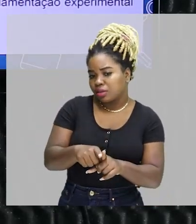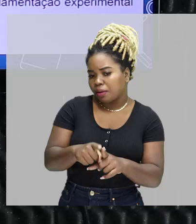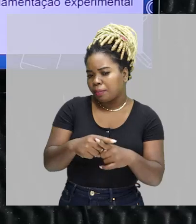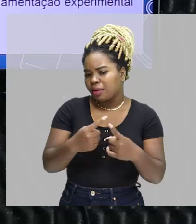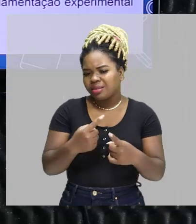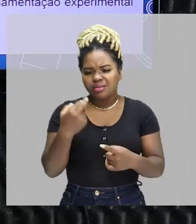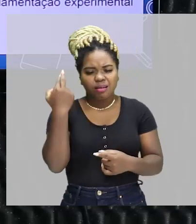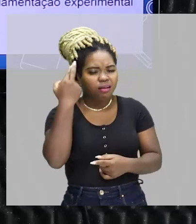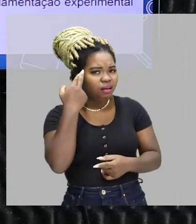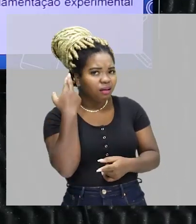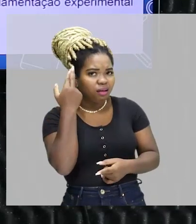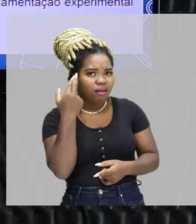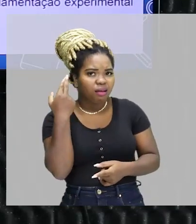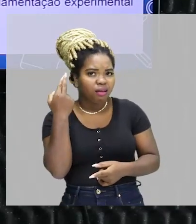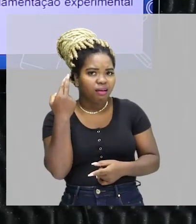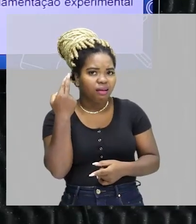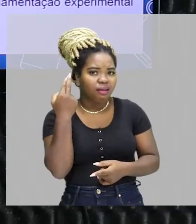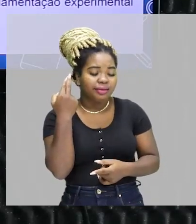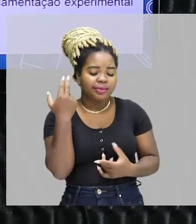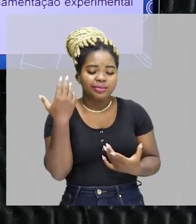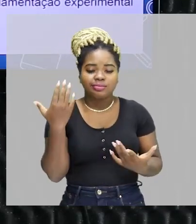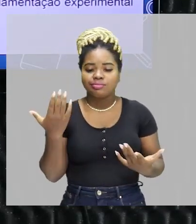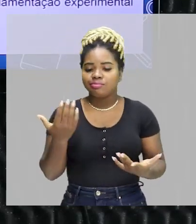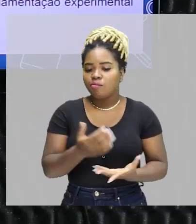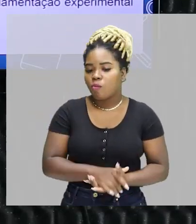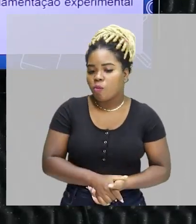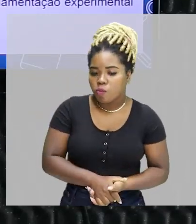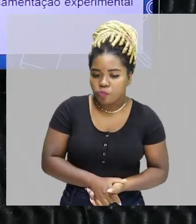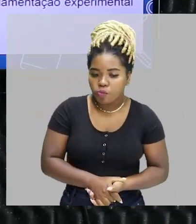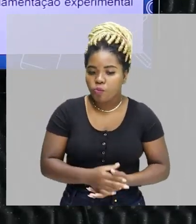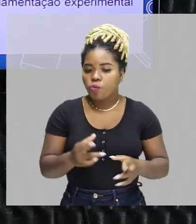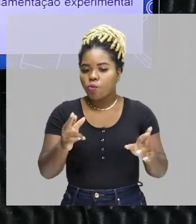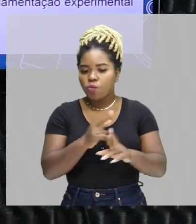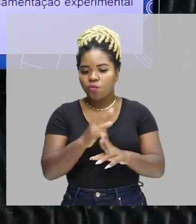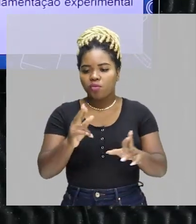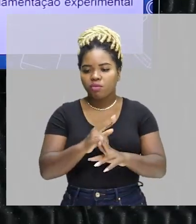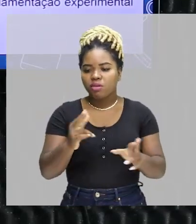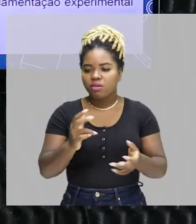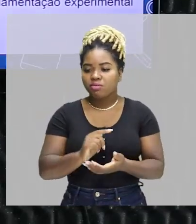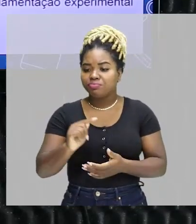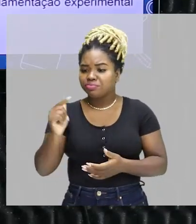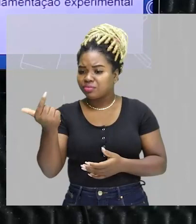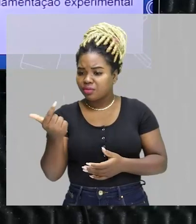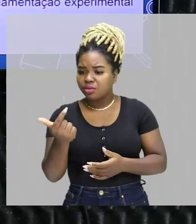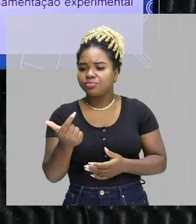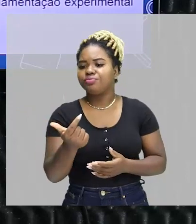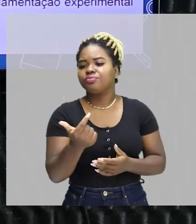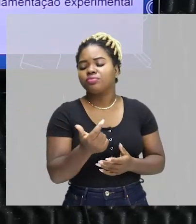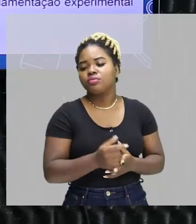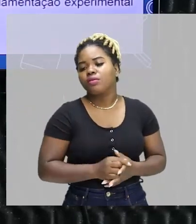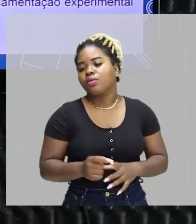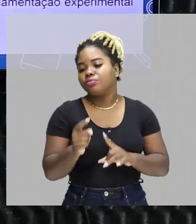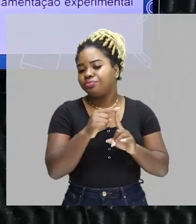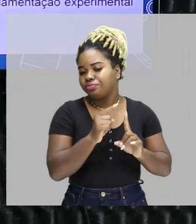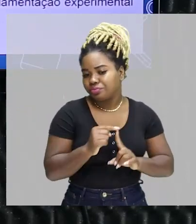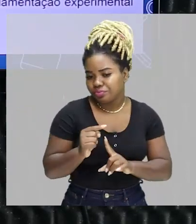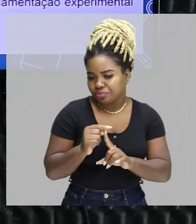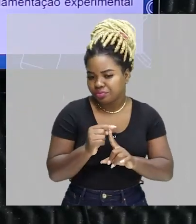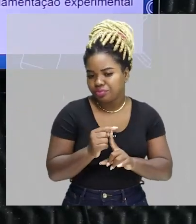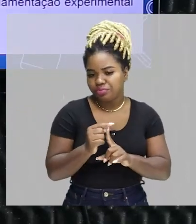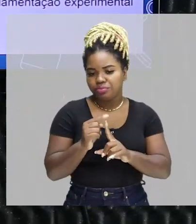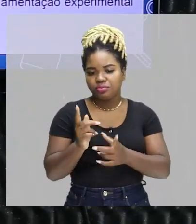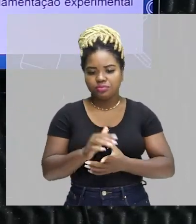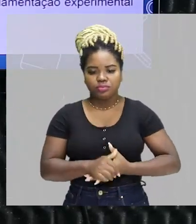já fica aí um pouquinho, né, delegada a instâncias mais transcendentais, transcendentes, né, que perde um